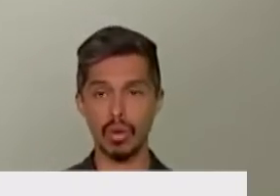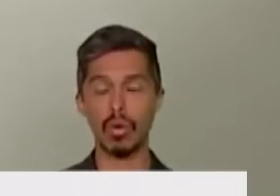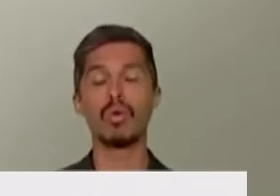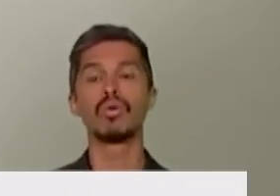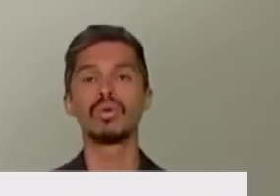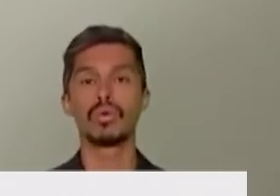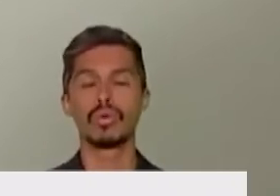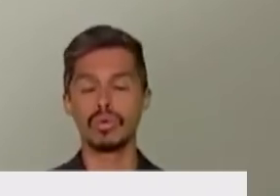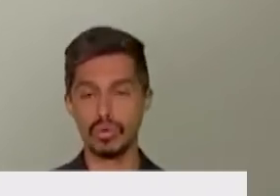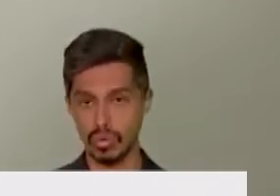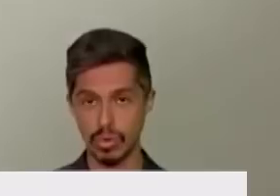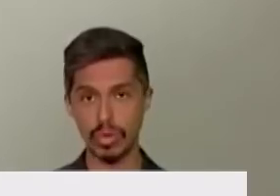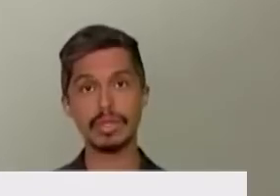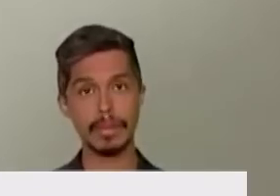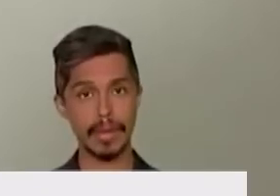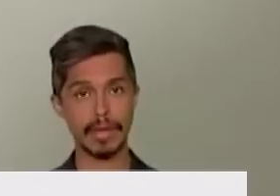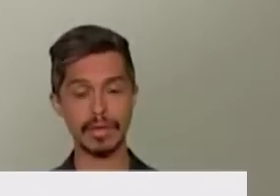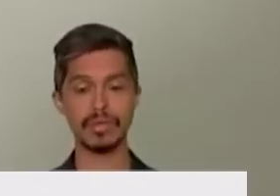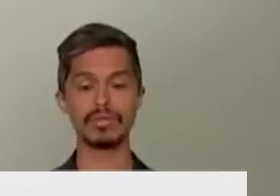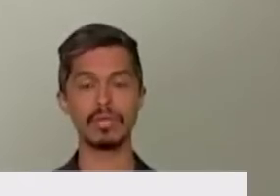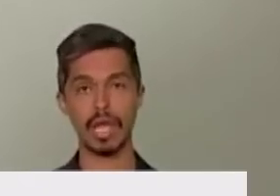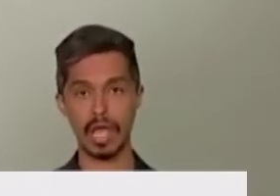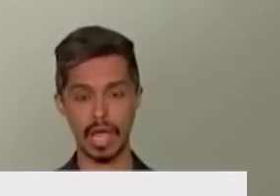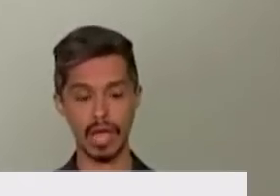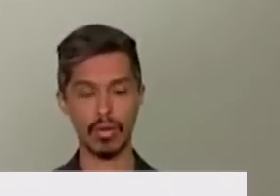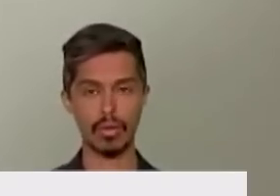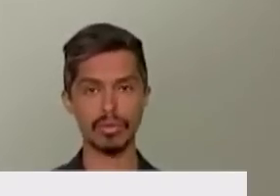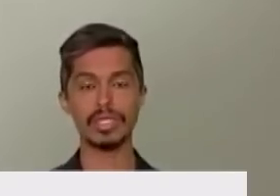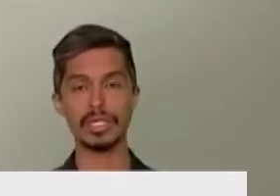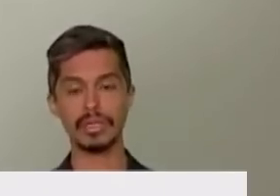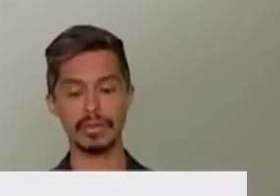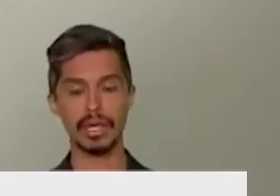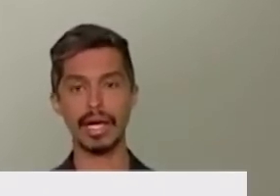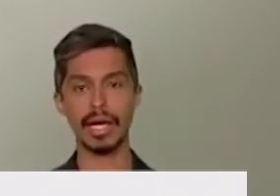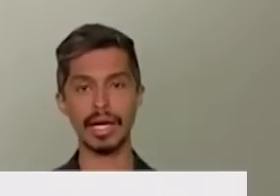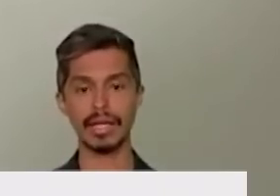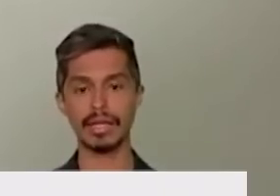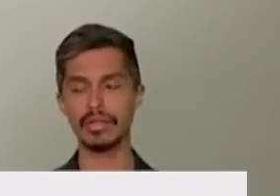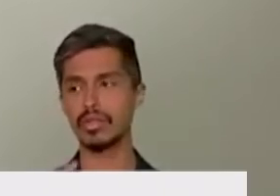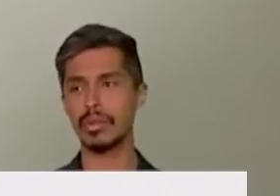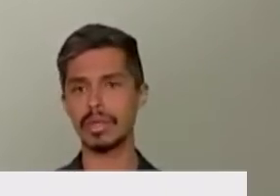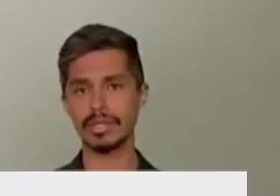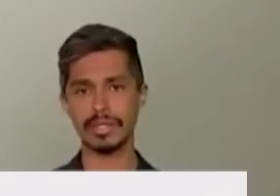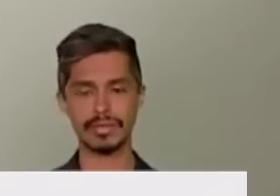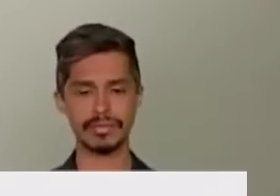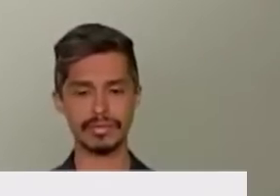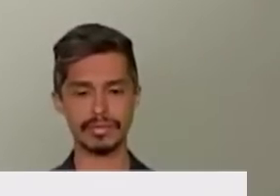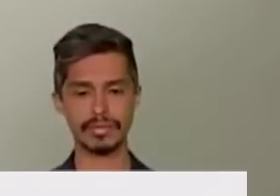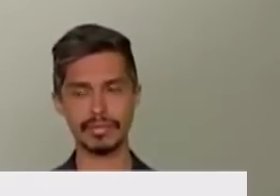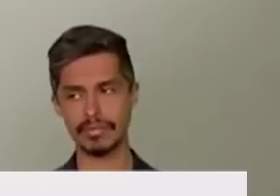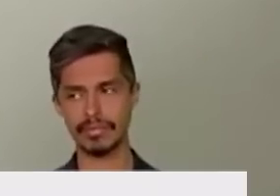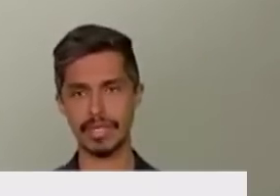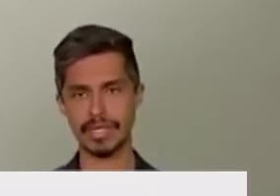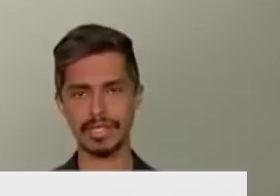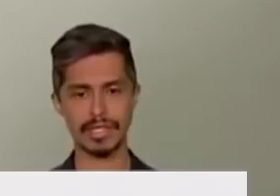são dois, eu, minha pessoa e a doutora Ana. Então, quanto deu? Seis pessoas. É. Seis pessoas,